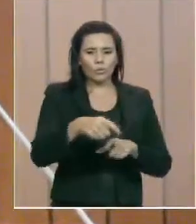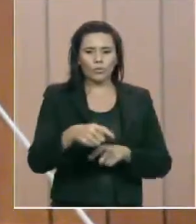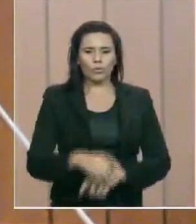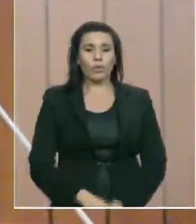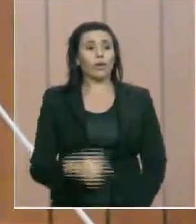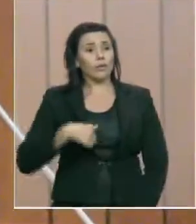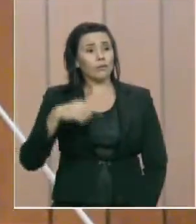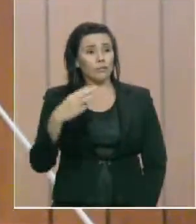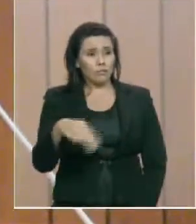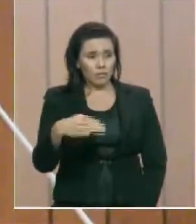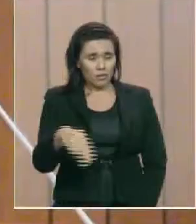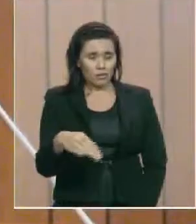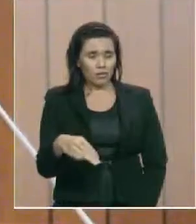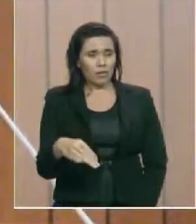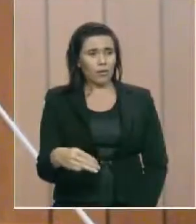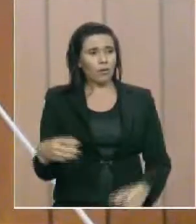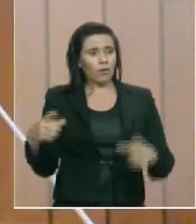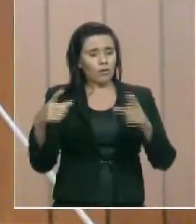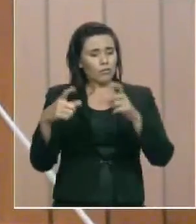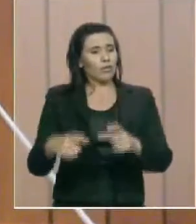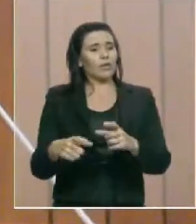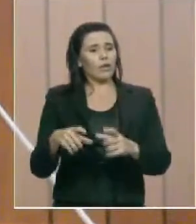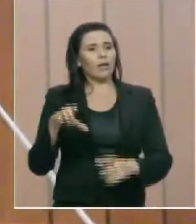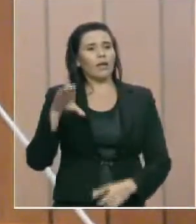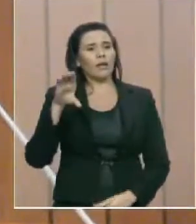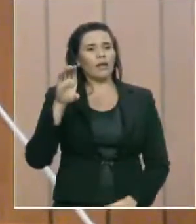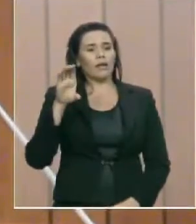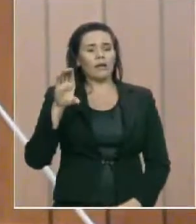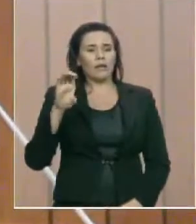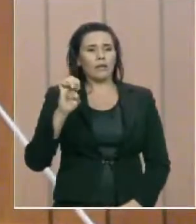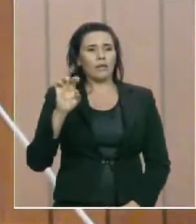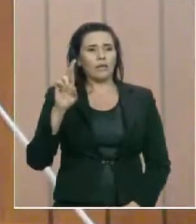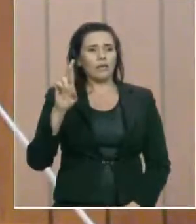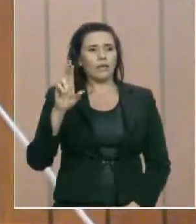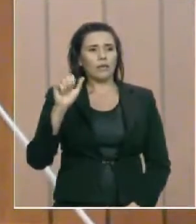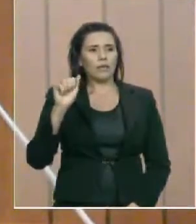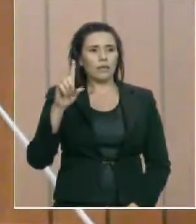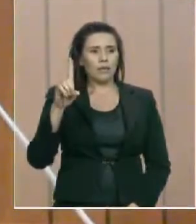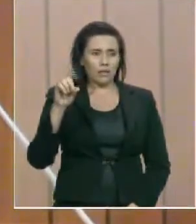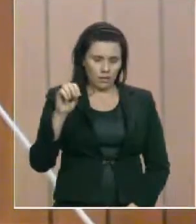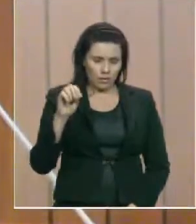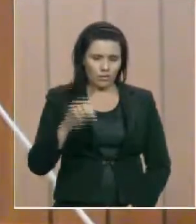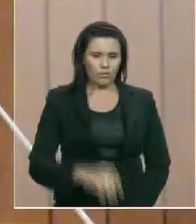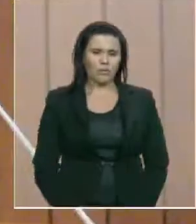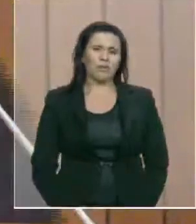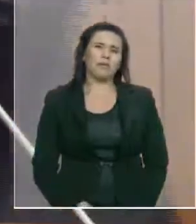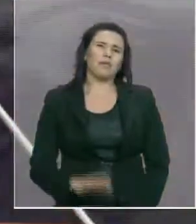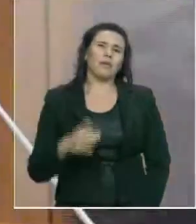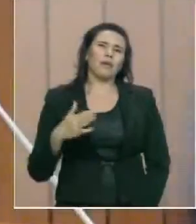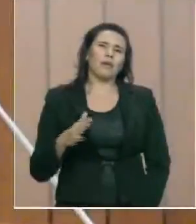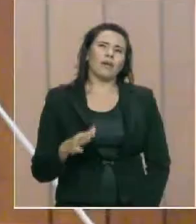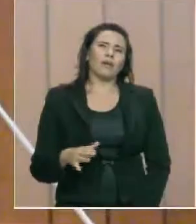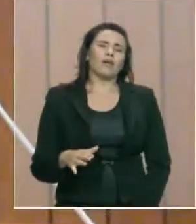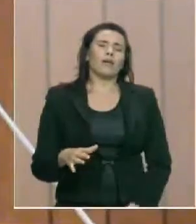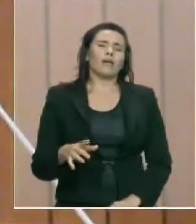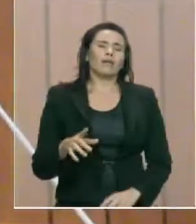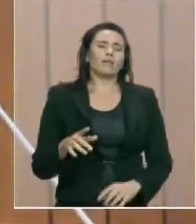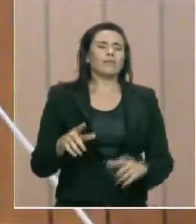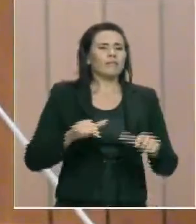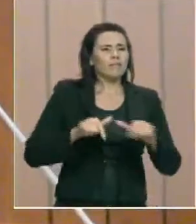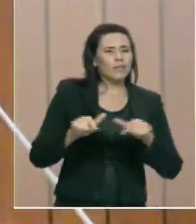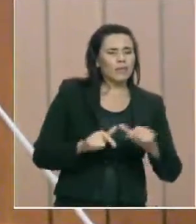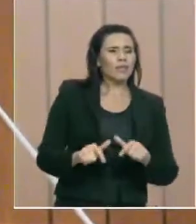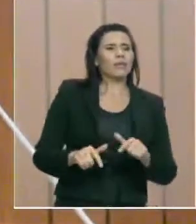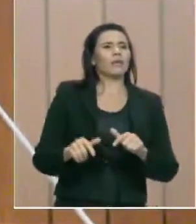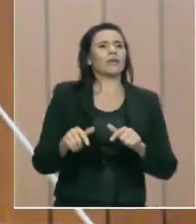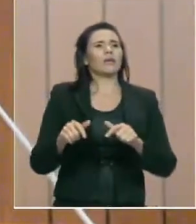prevê, ao longo dos próximos anos, produzir quase 10 milhões, porque hoje já produz mais de 8